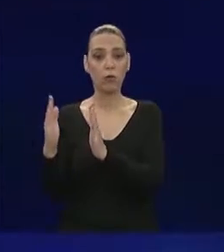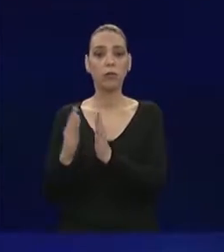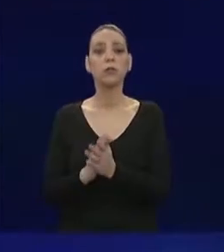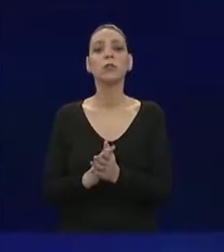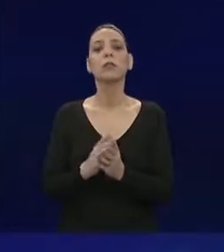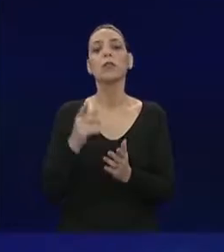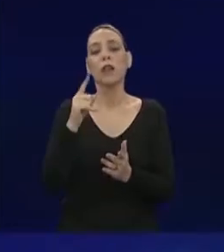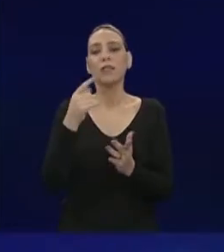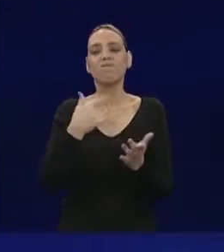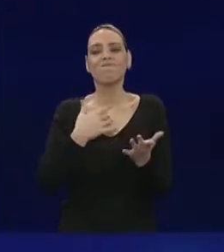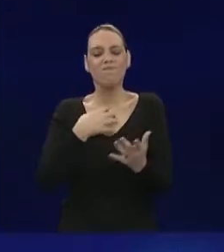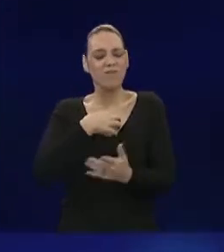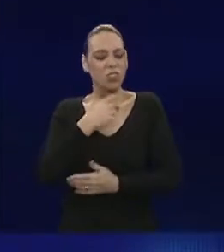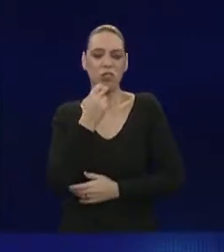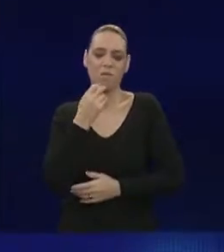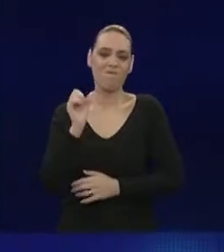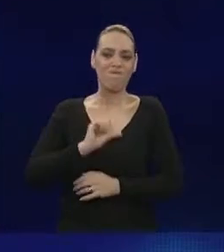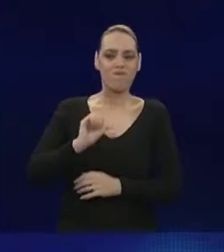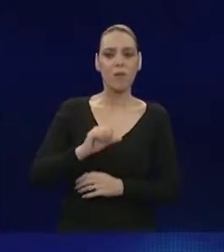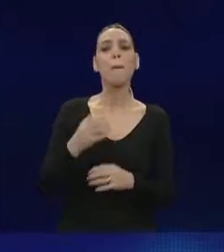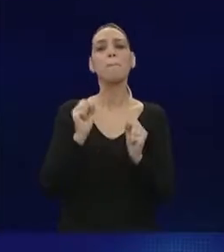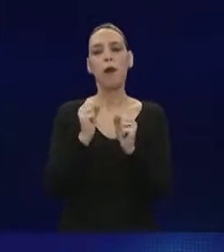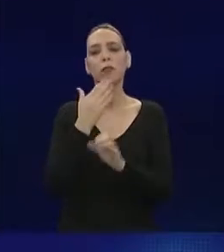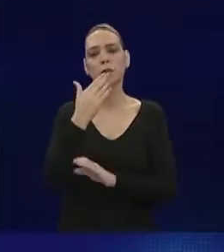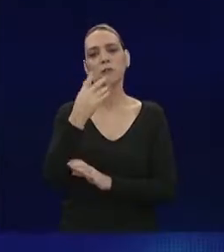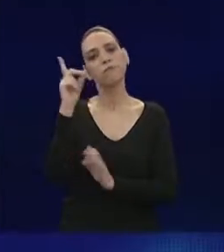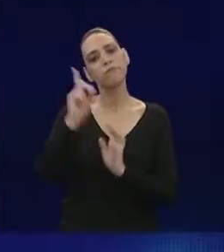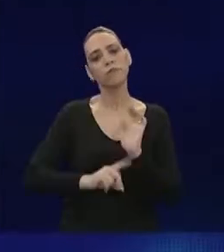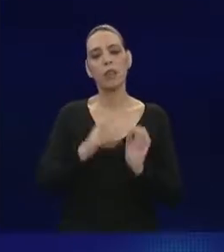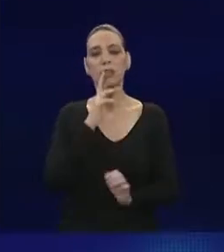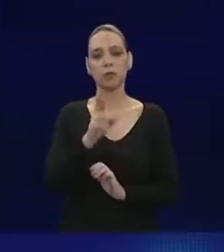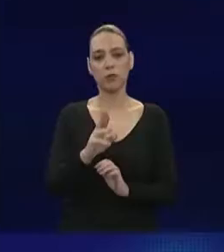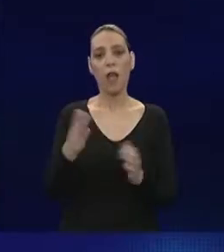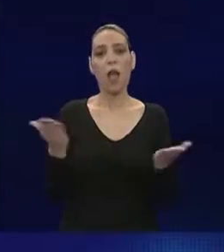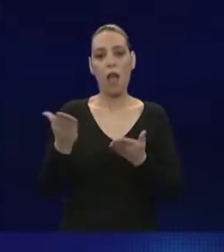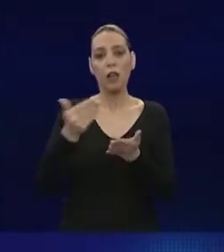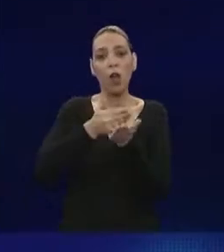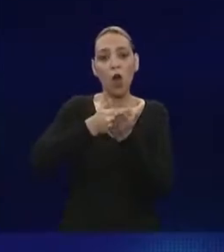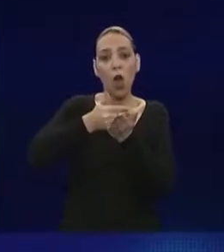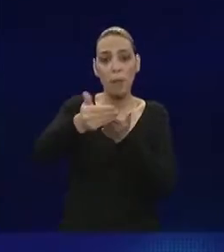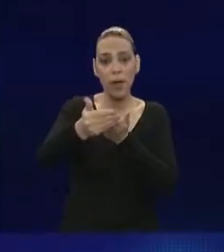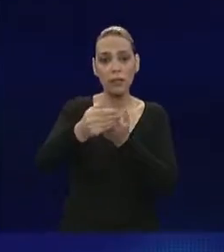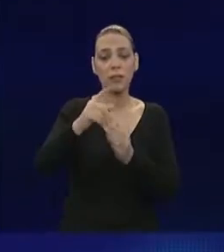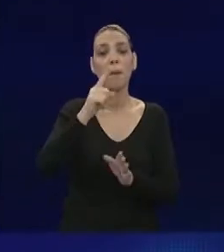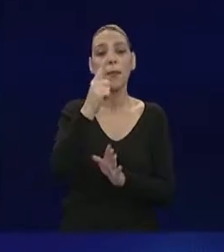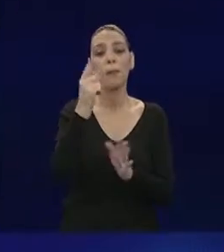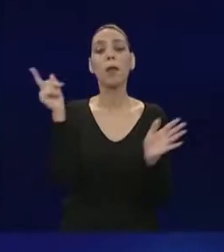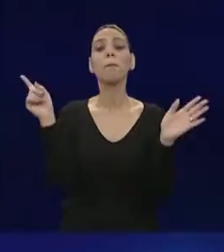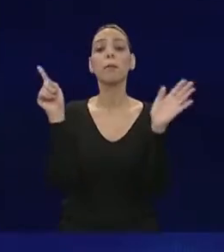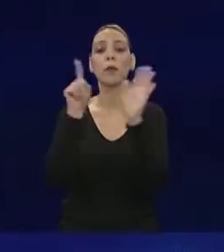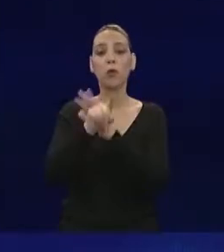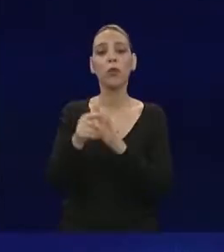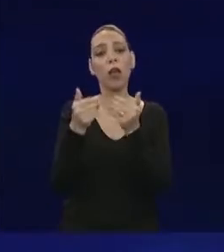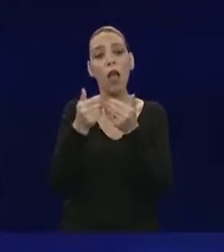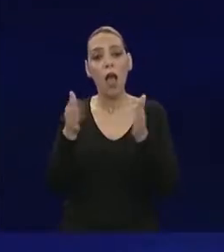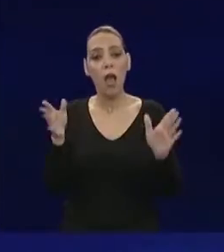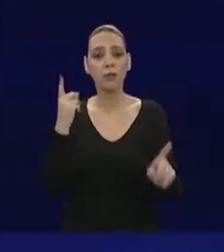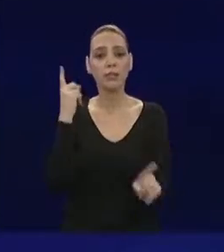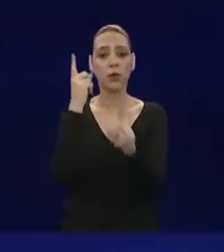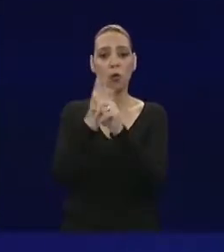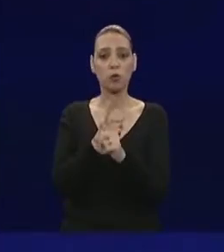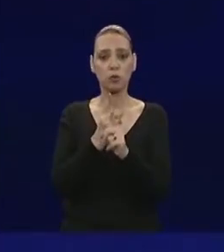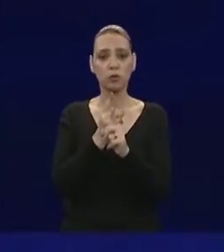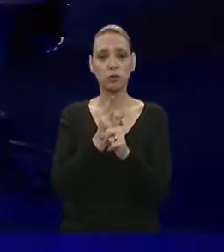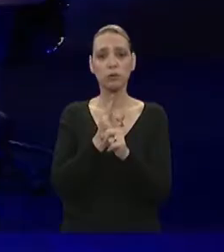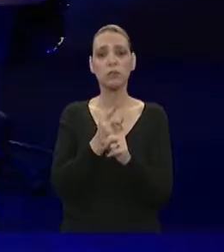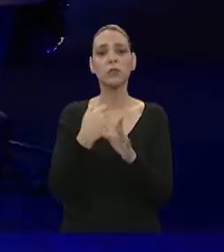que se julgar ofendido pode pedir um direito de resposta. Nós vamos então começar, passar logo a primeira pergunta que abre este encontro, endereçada da mesma